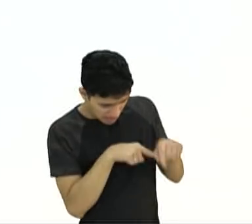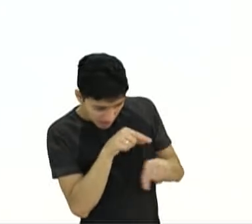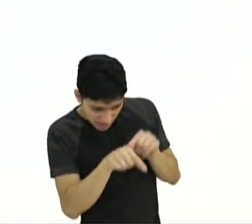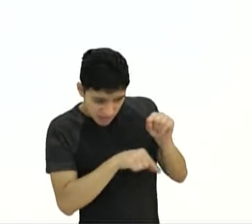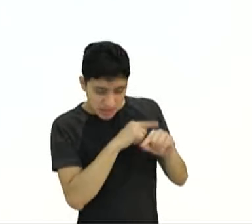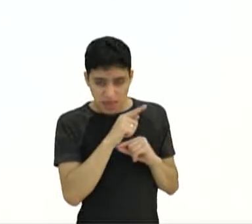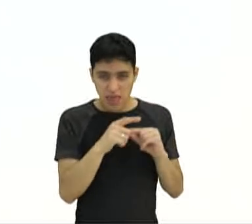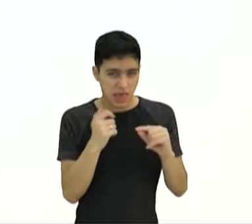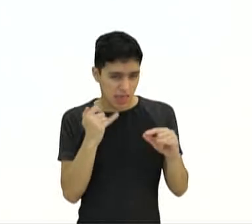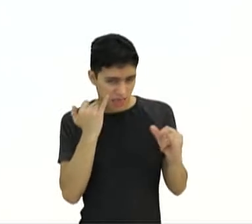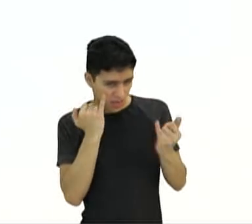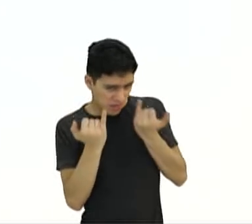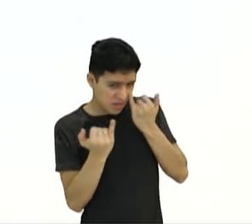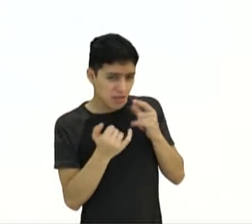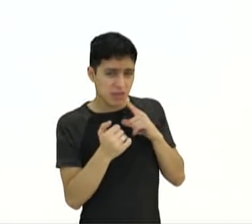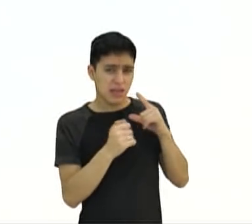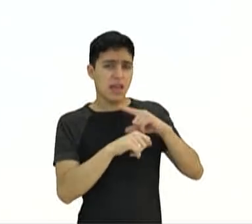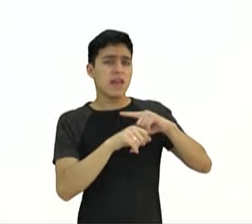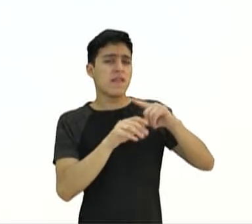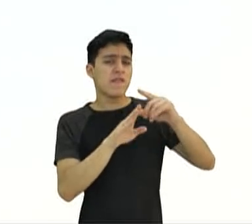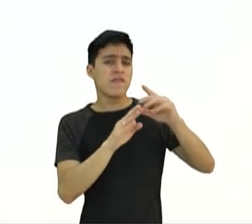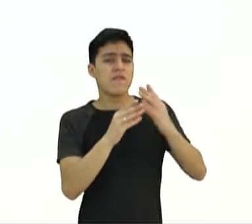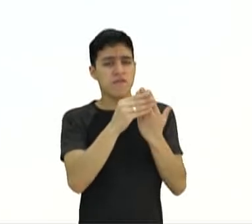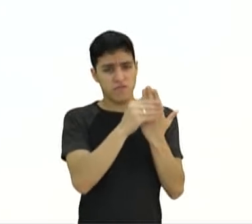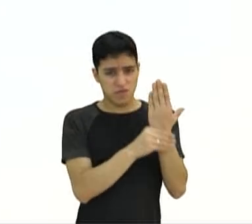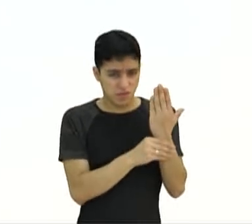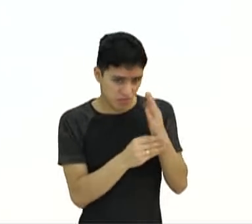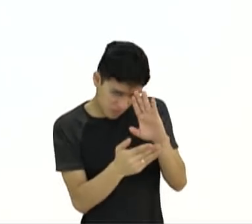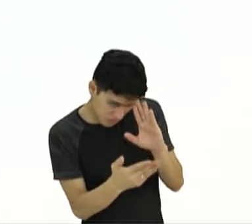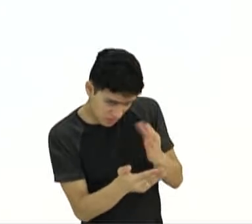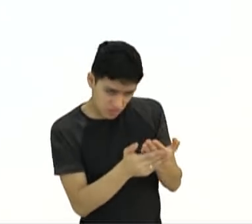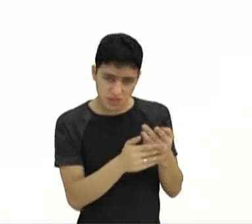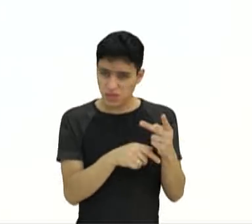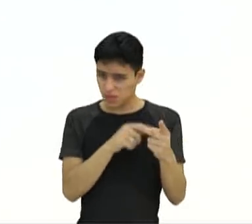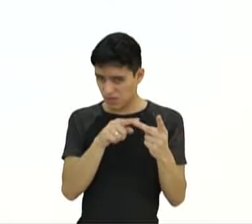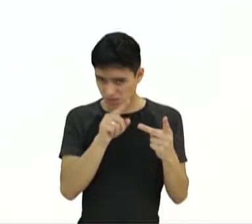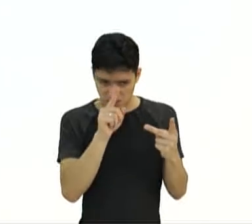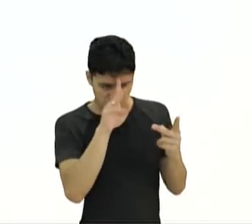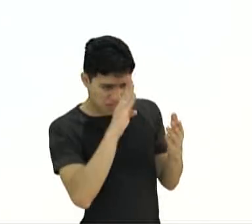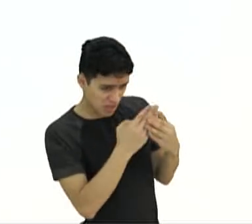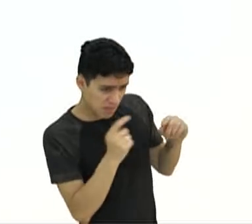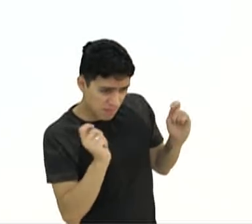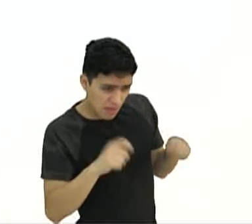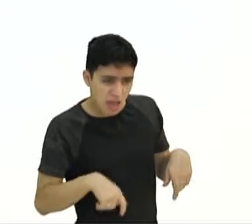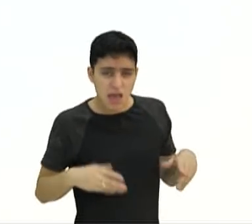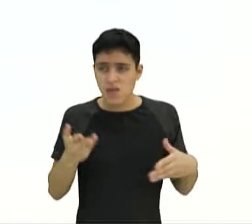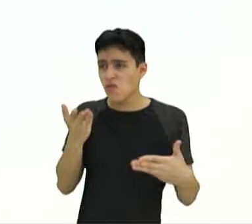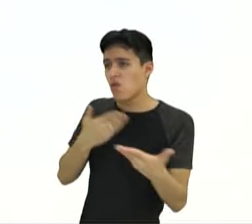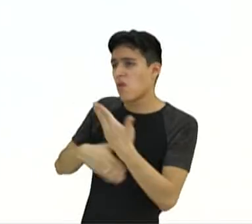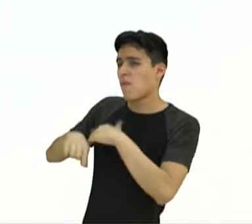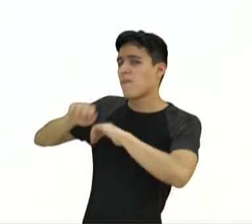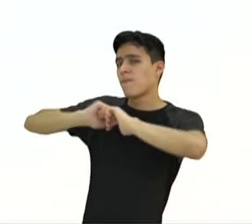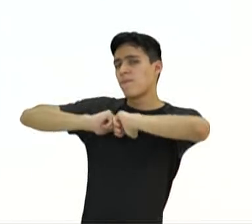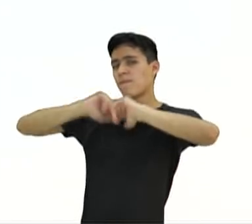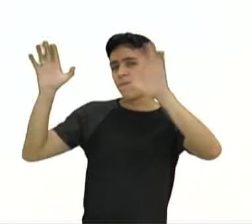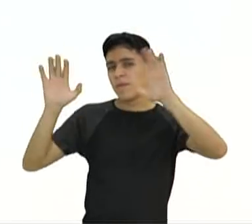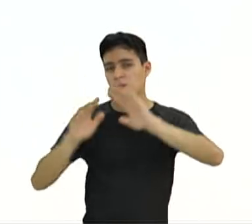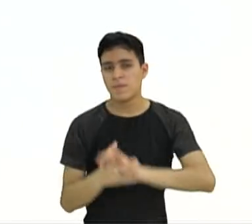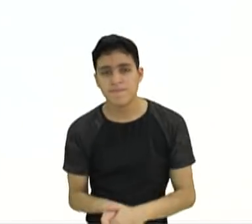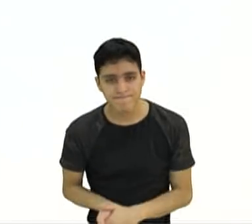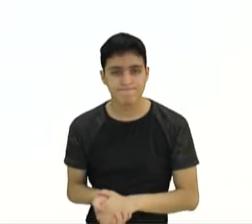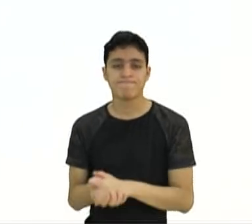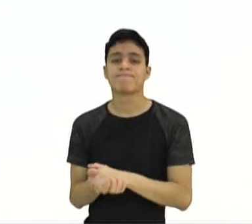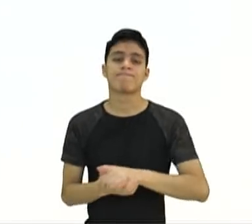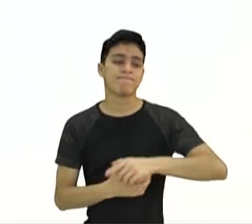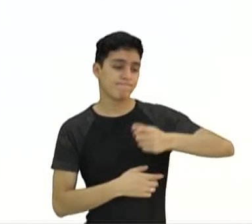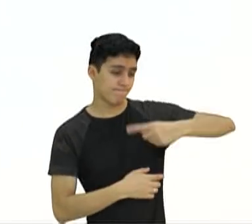tem fontes e dados confiáveis? Merece ser acreditada e compartilhada?